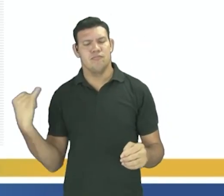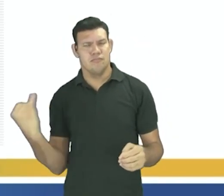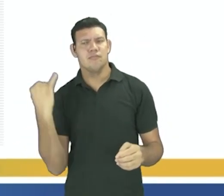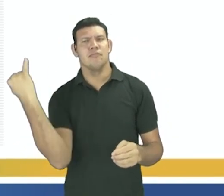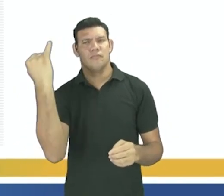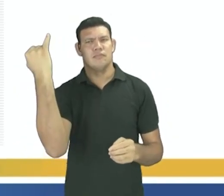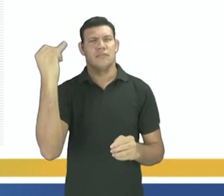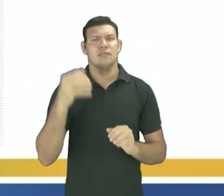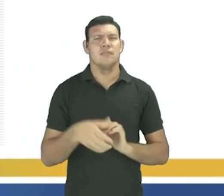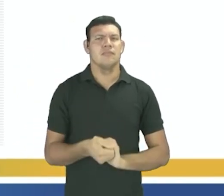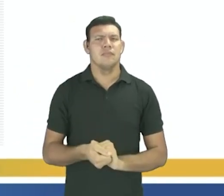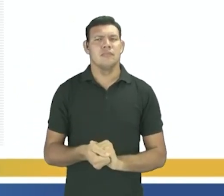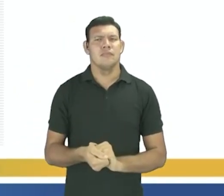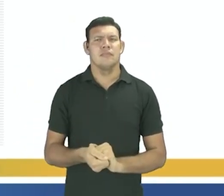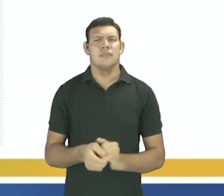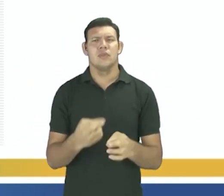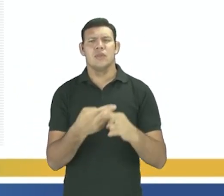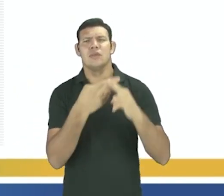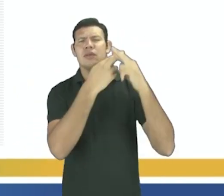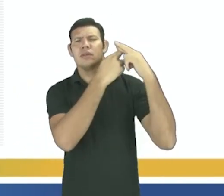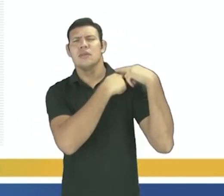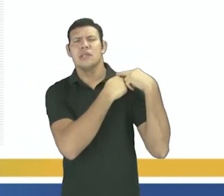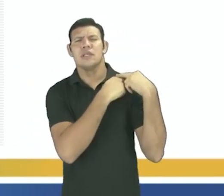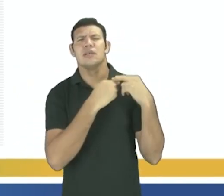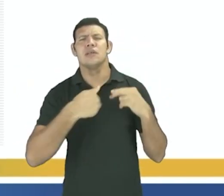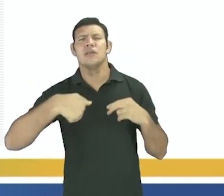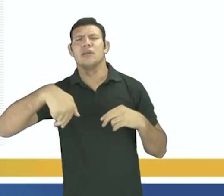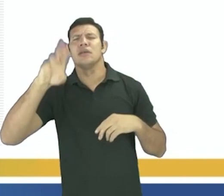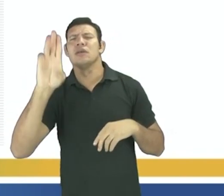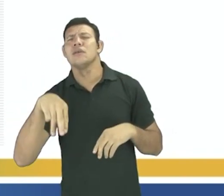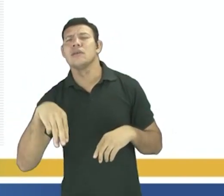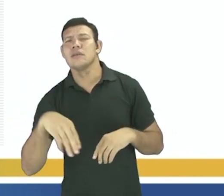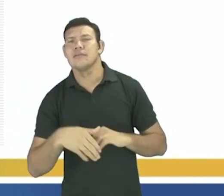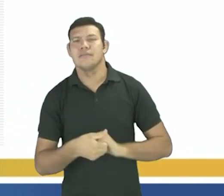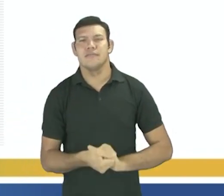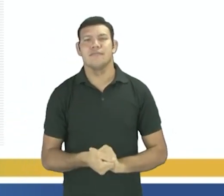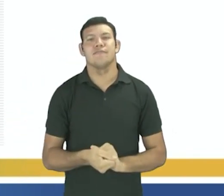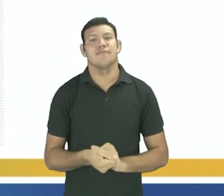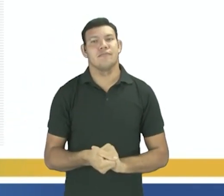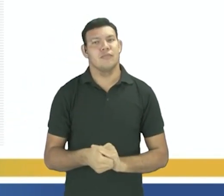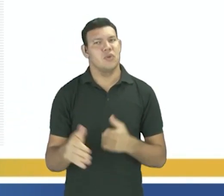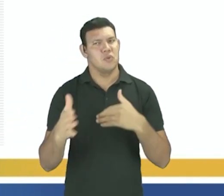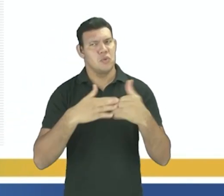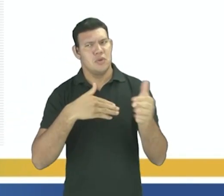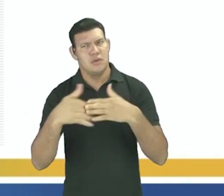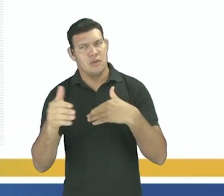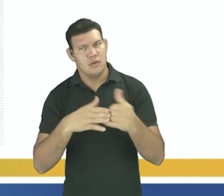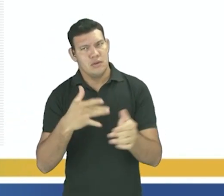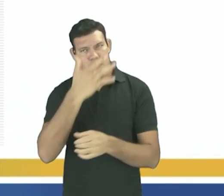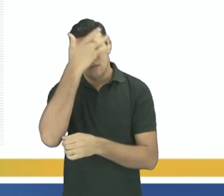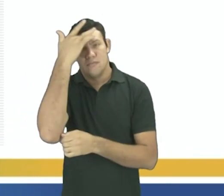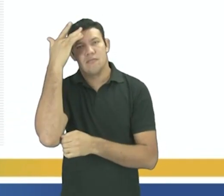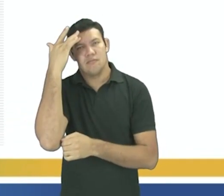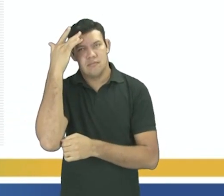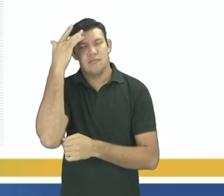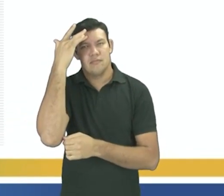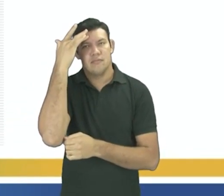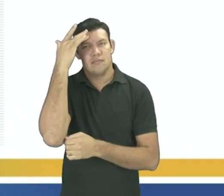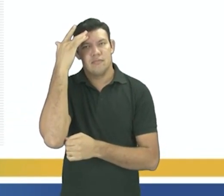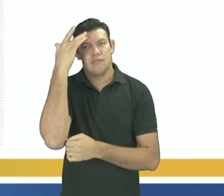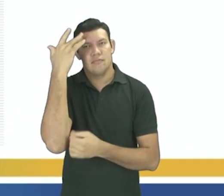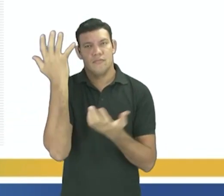Então, quem será responsável por recebê-la? Todos aqueles interessados naquele assunto proposto na